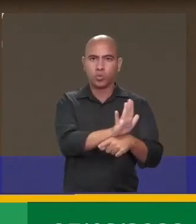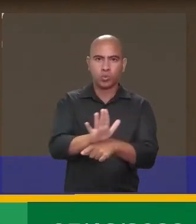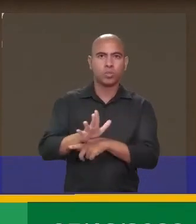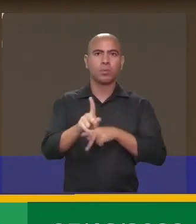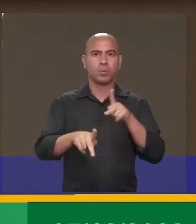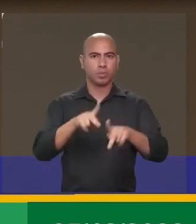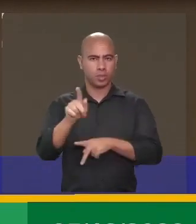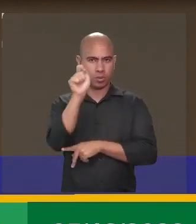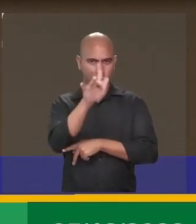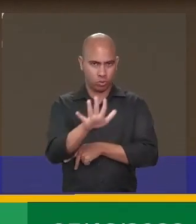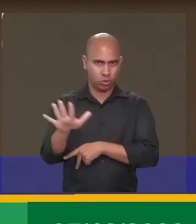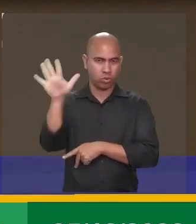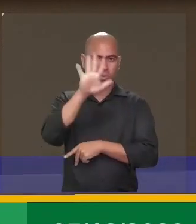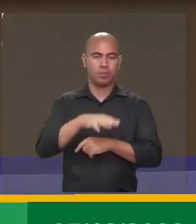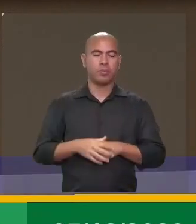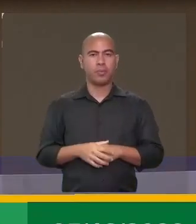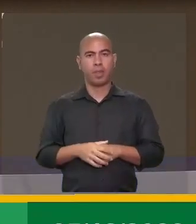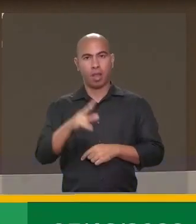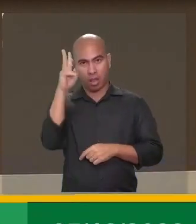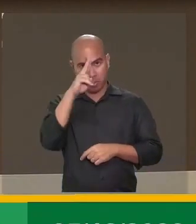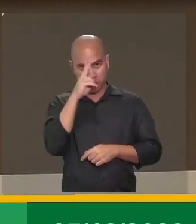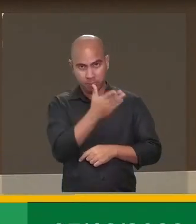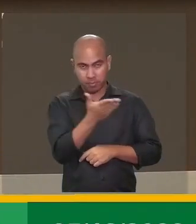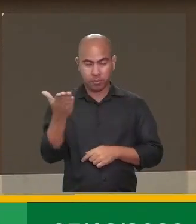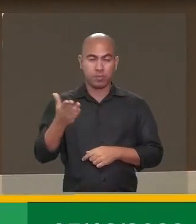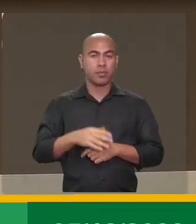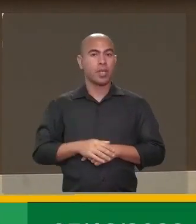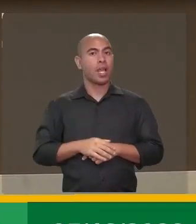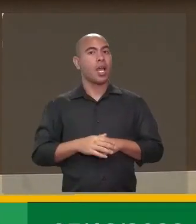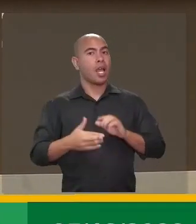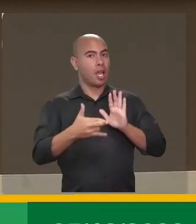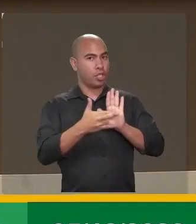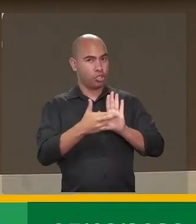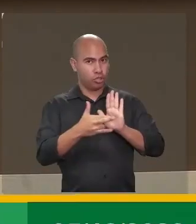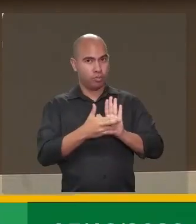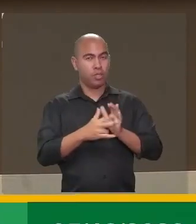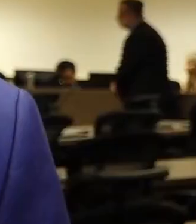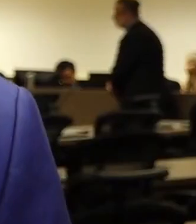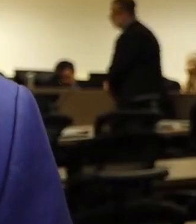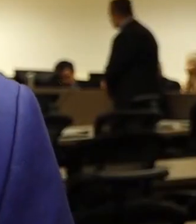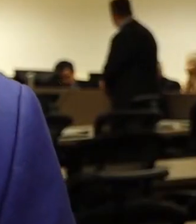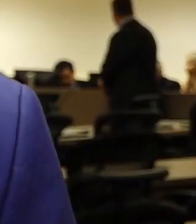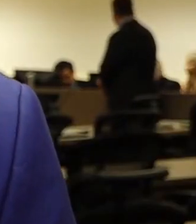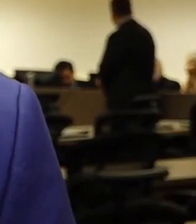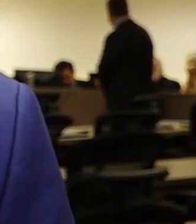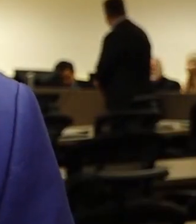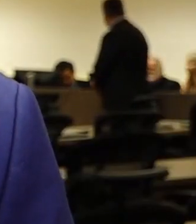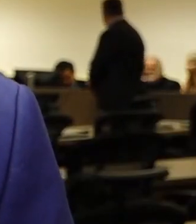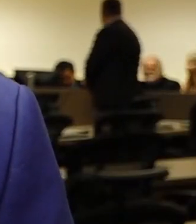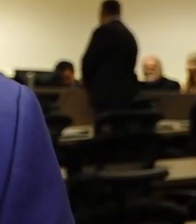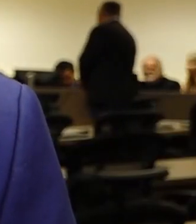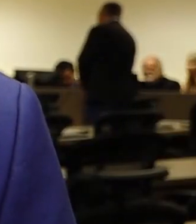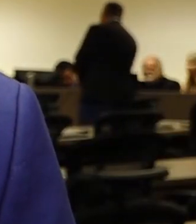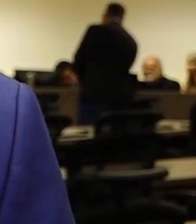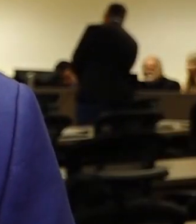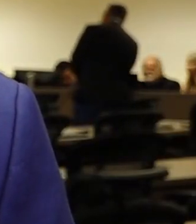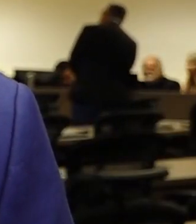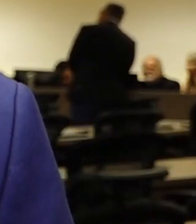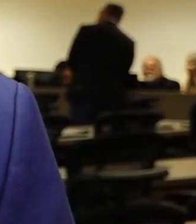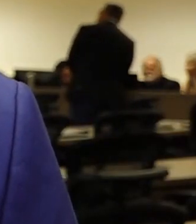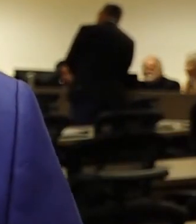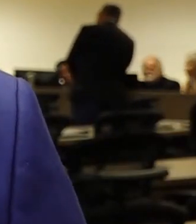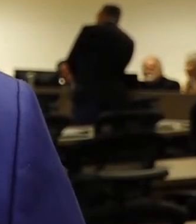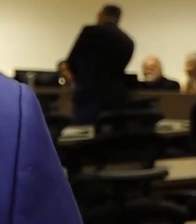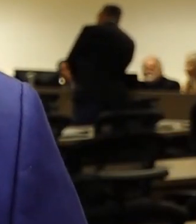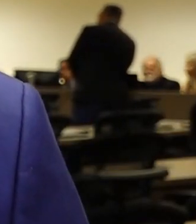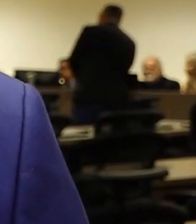Cristiano Galindo, que fez uma avaliação sobre os andamentos dos trabalhos. Tivemos 4 projetos em discussão, alguns